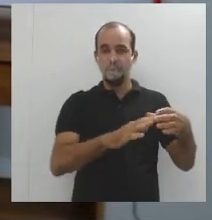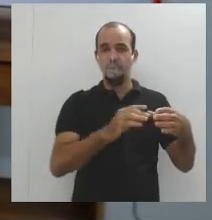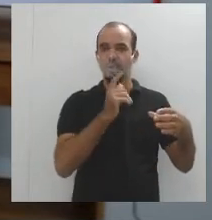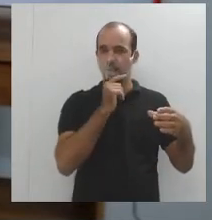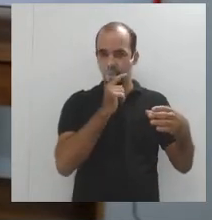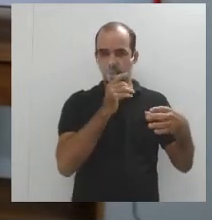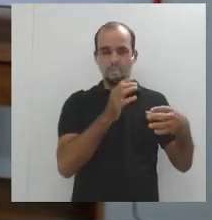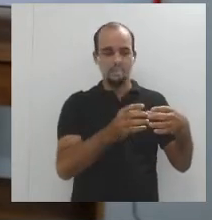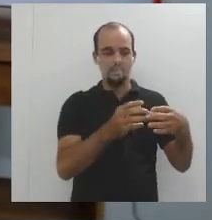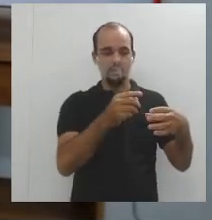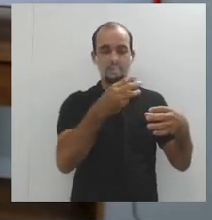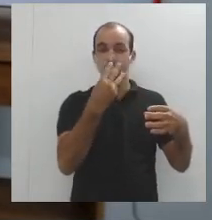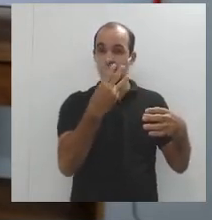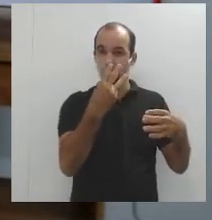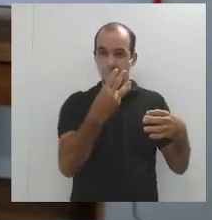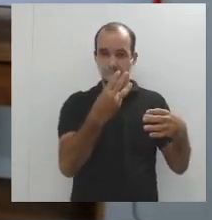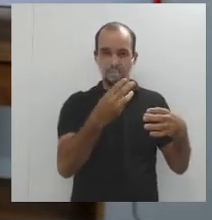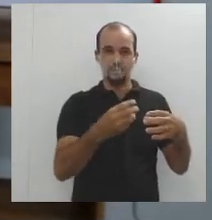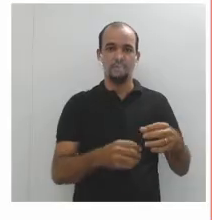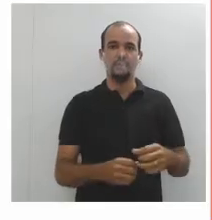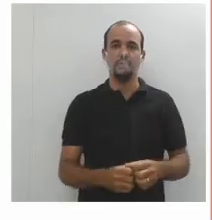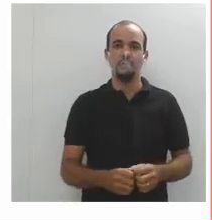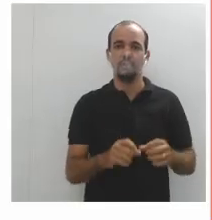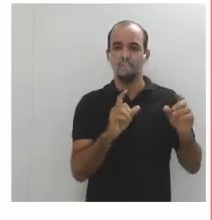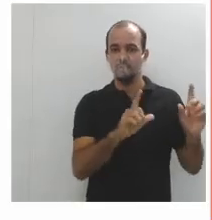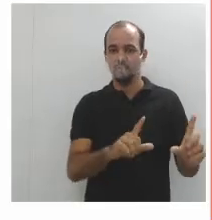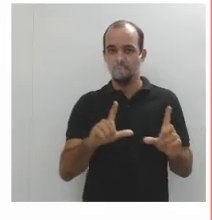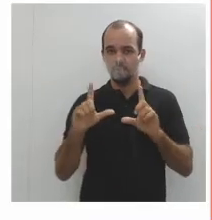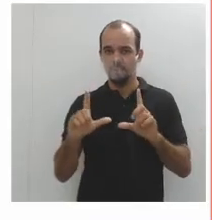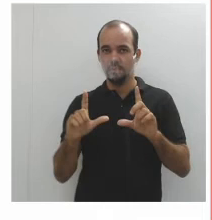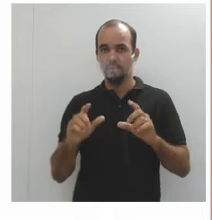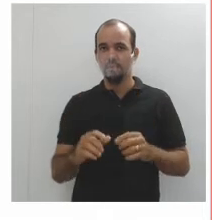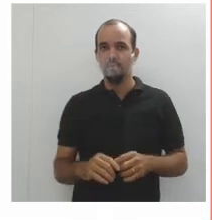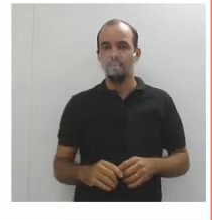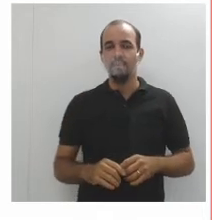nossas 3 fases. Corta aí no slide.